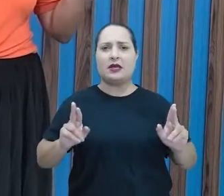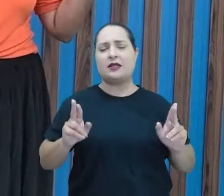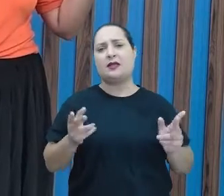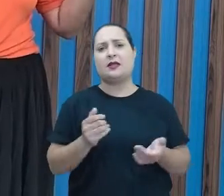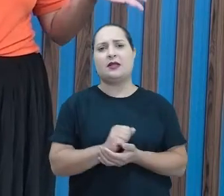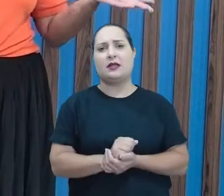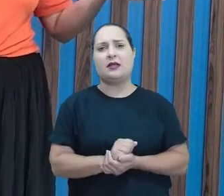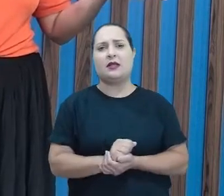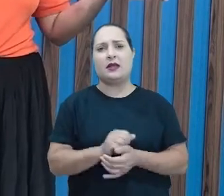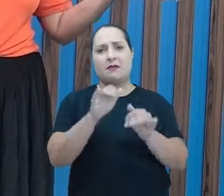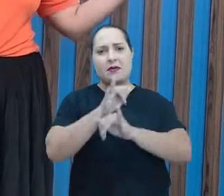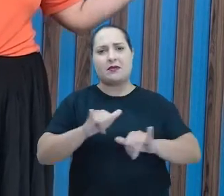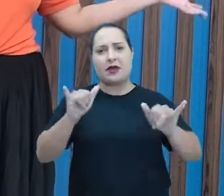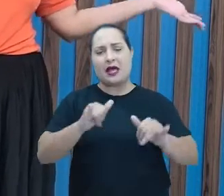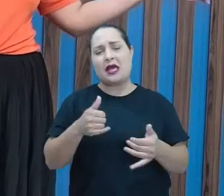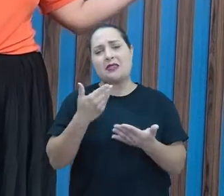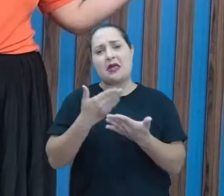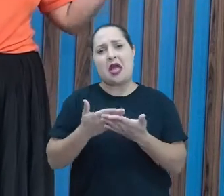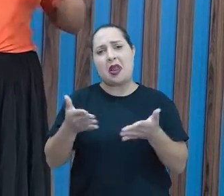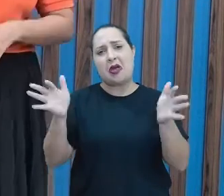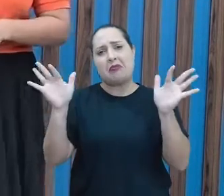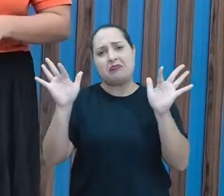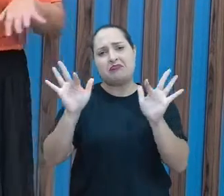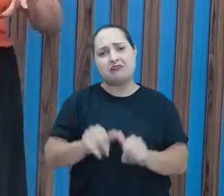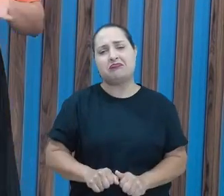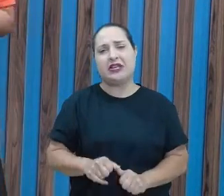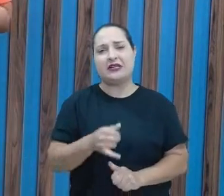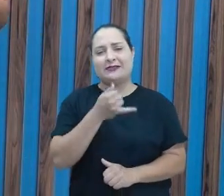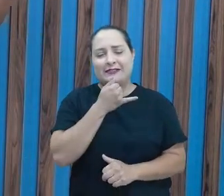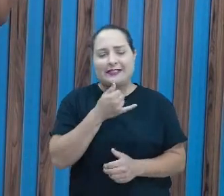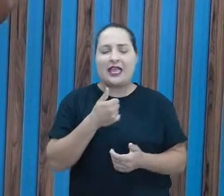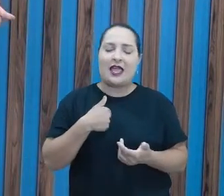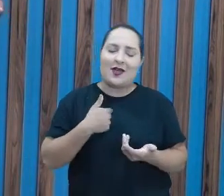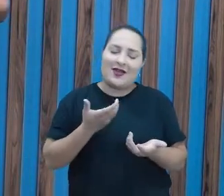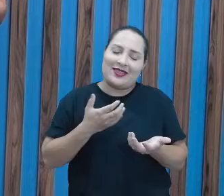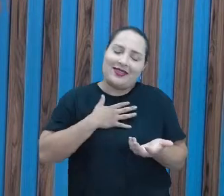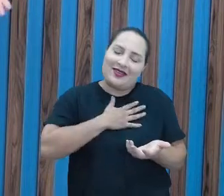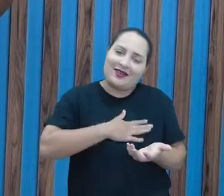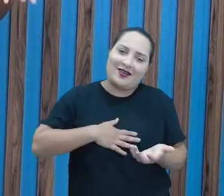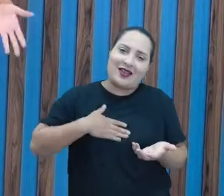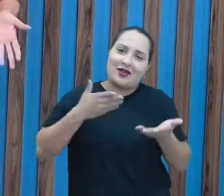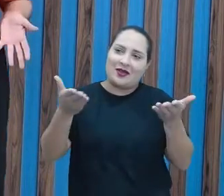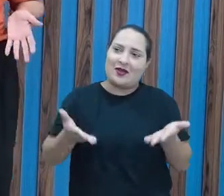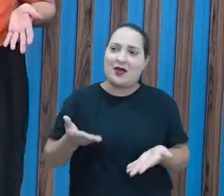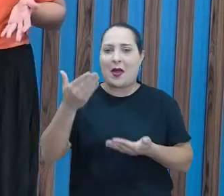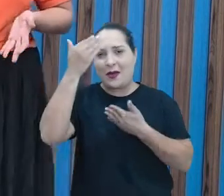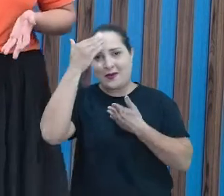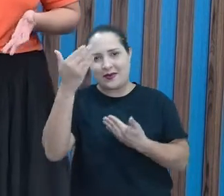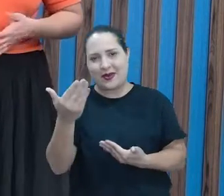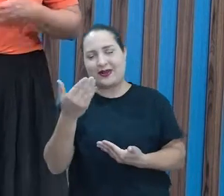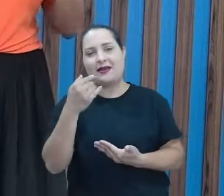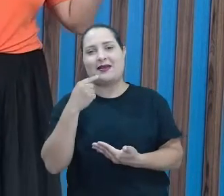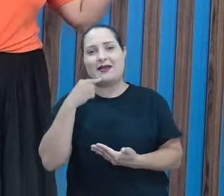nossa aula chegou ao fim, infelizmente. Eu espero que vocês tenham gostado de hoje. Obrigada, Mel, pela